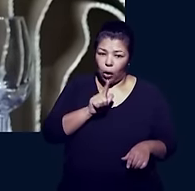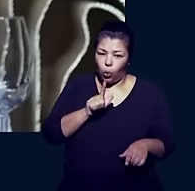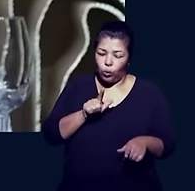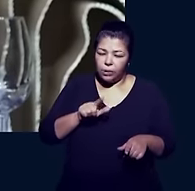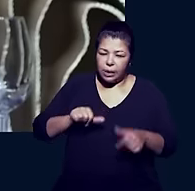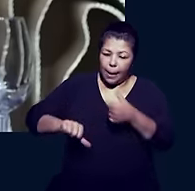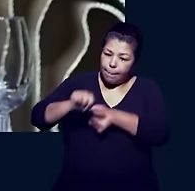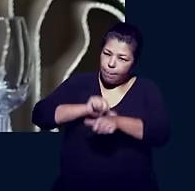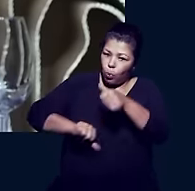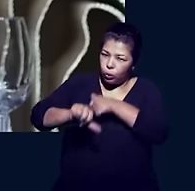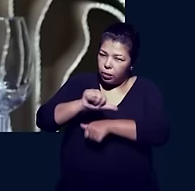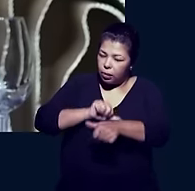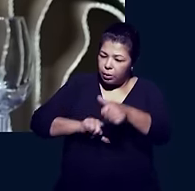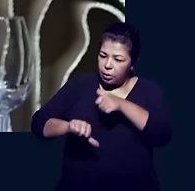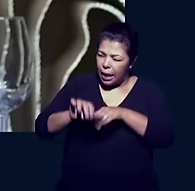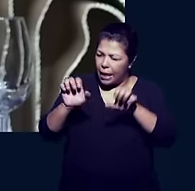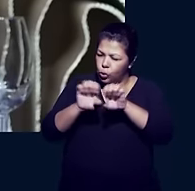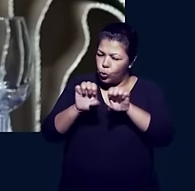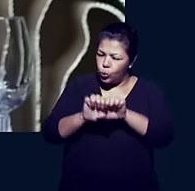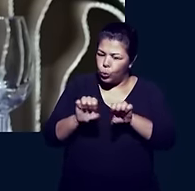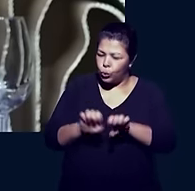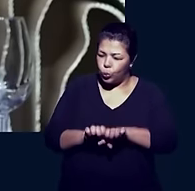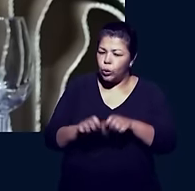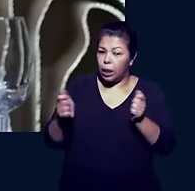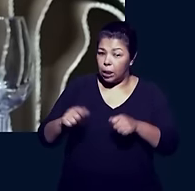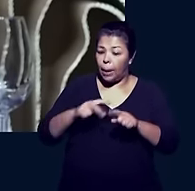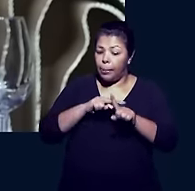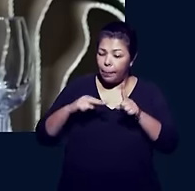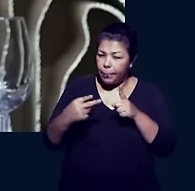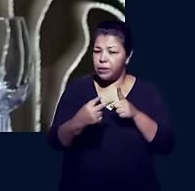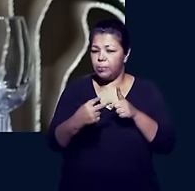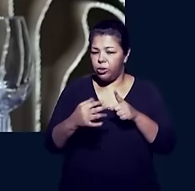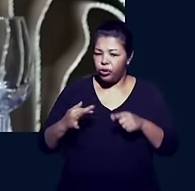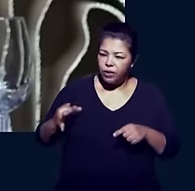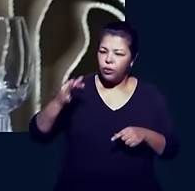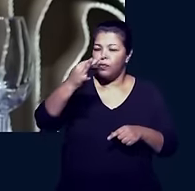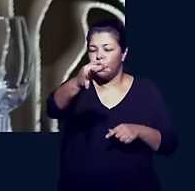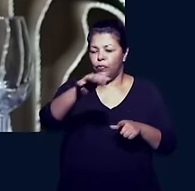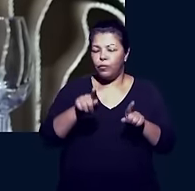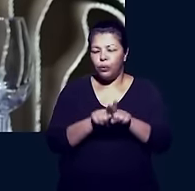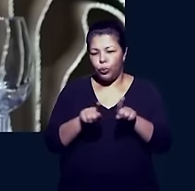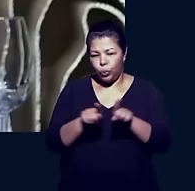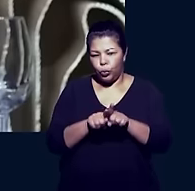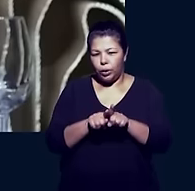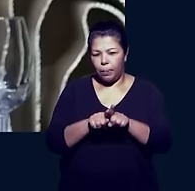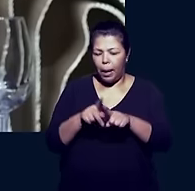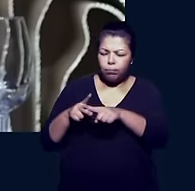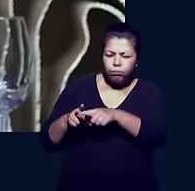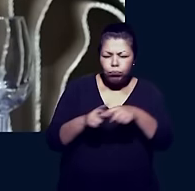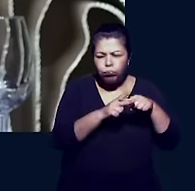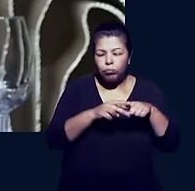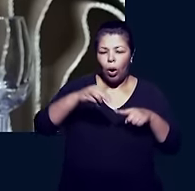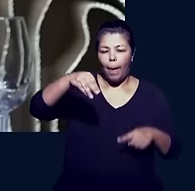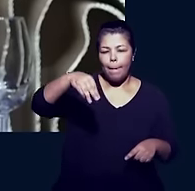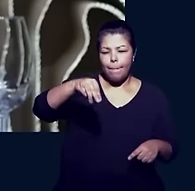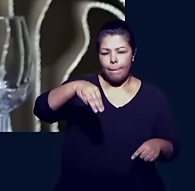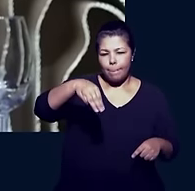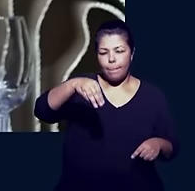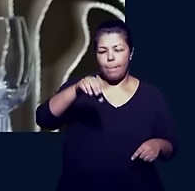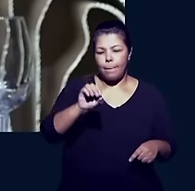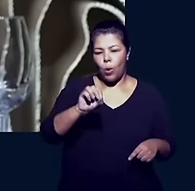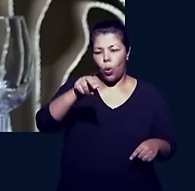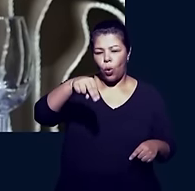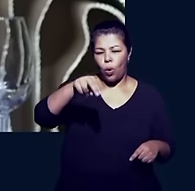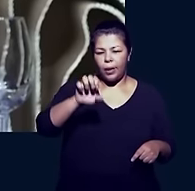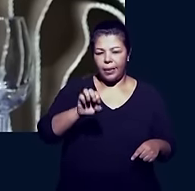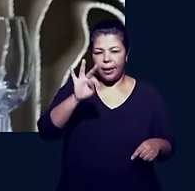ver com bons olhos e acho que isso aqui cria perspectiva também de um ajuste monetário um pouco mais profundo do que o mercado tem hoje